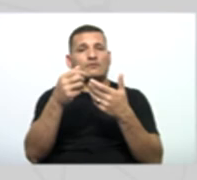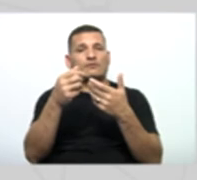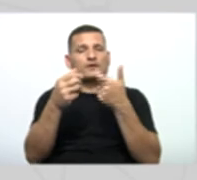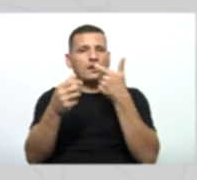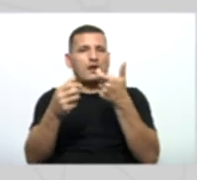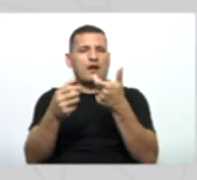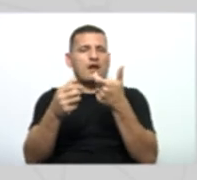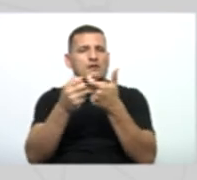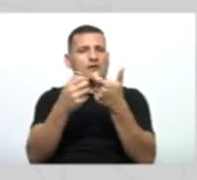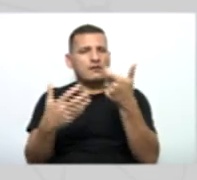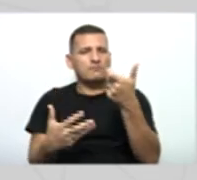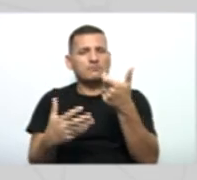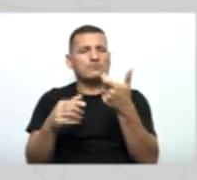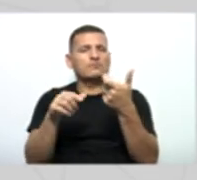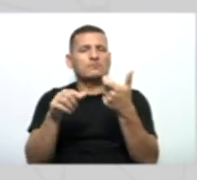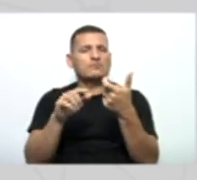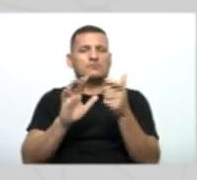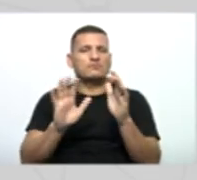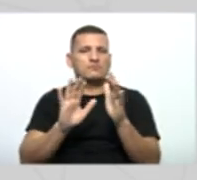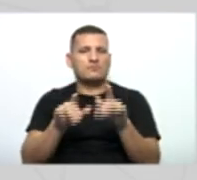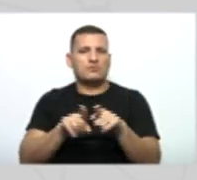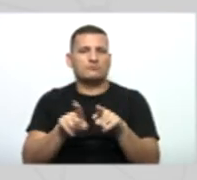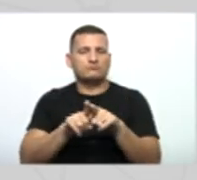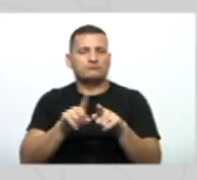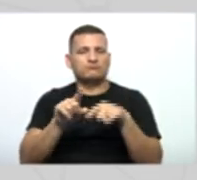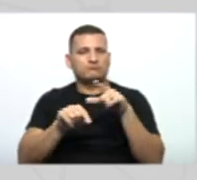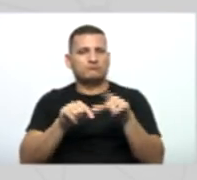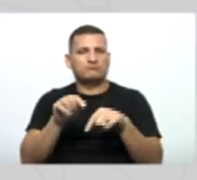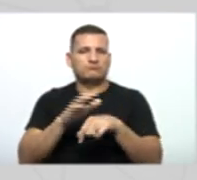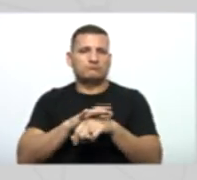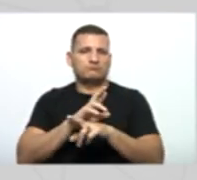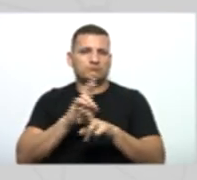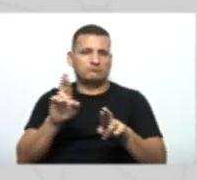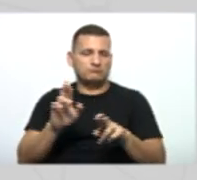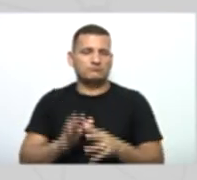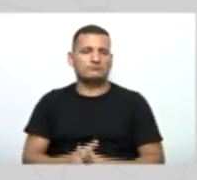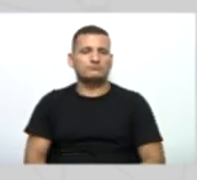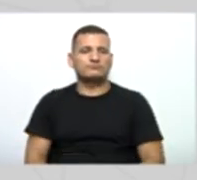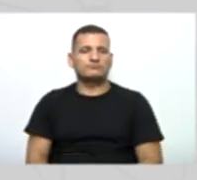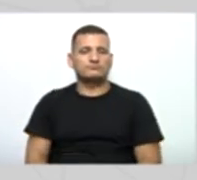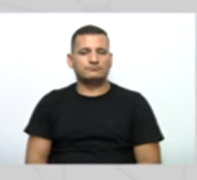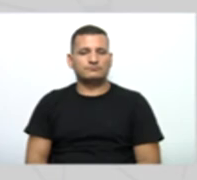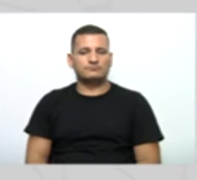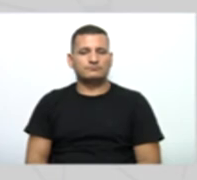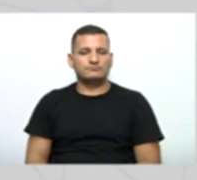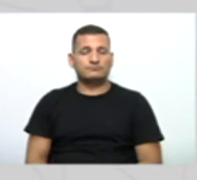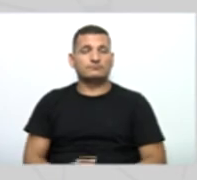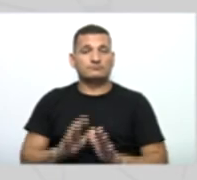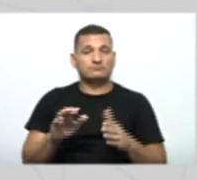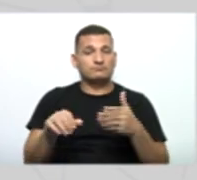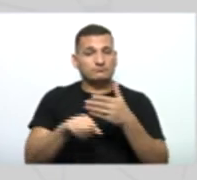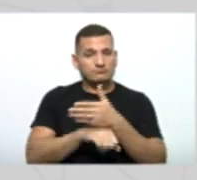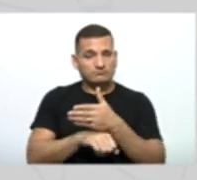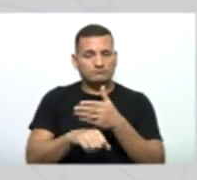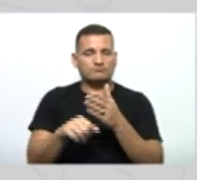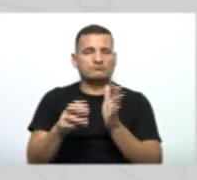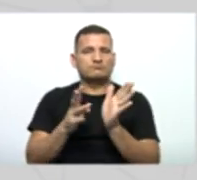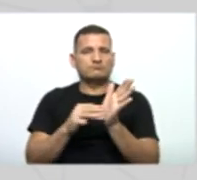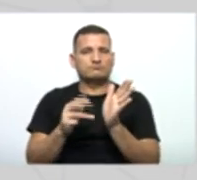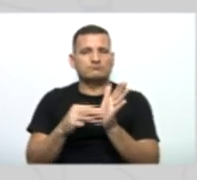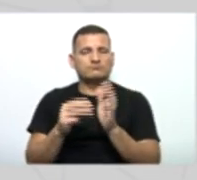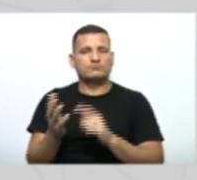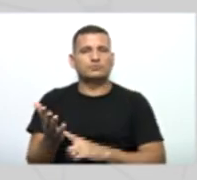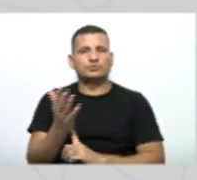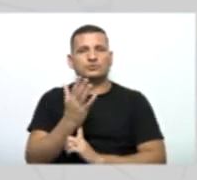criar esse exercício prático, para poder resolver esse exercício prático. E ao acessar cada um dos métodos, exiba a